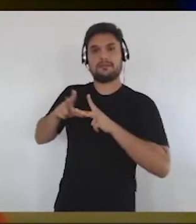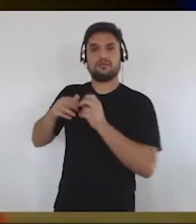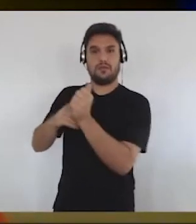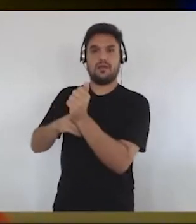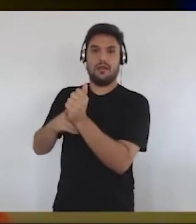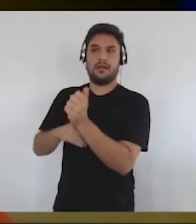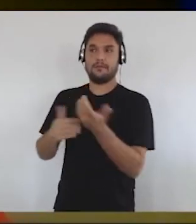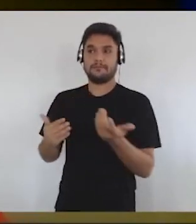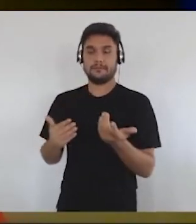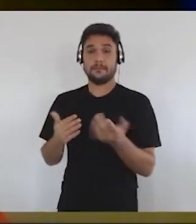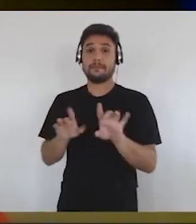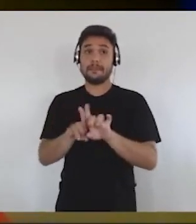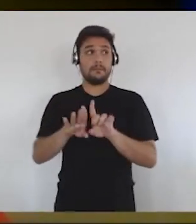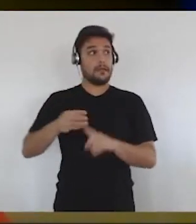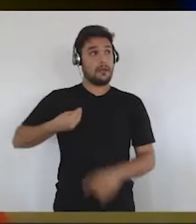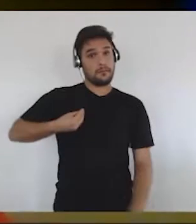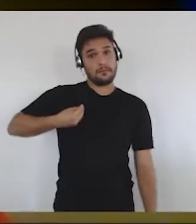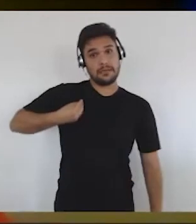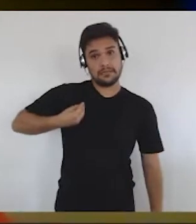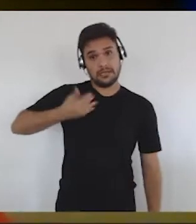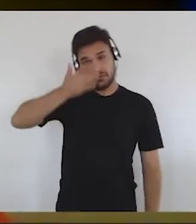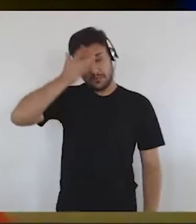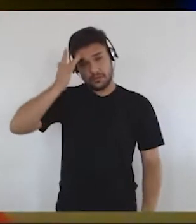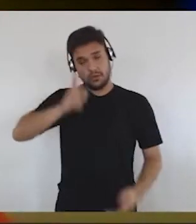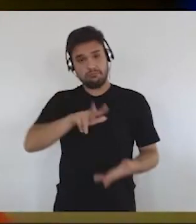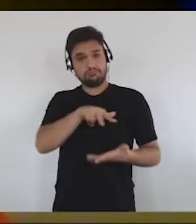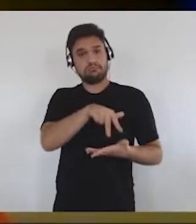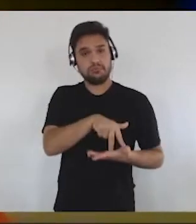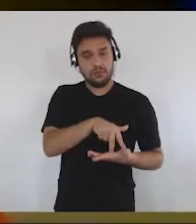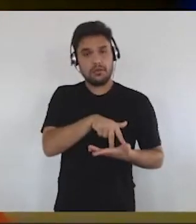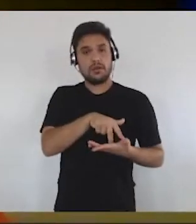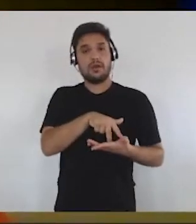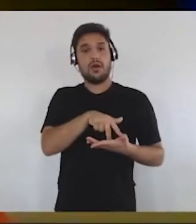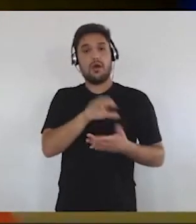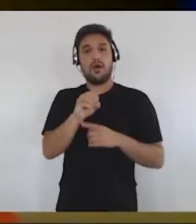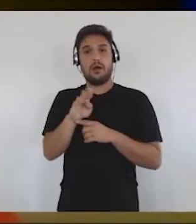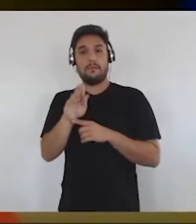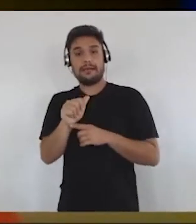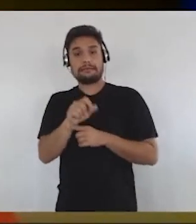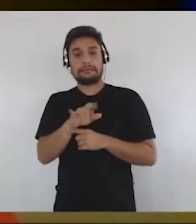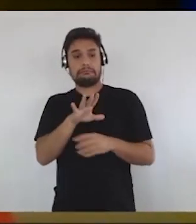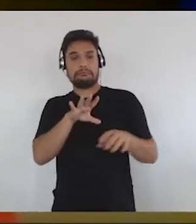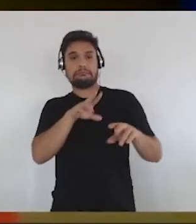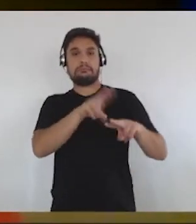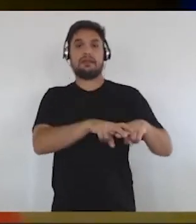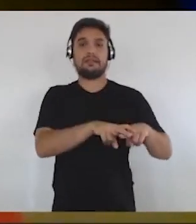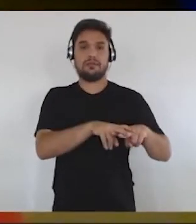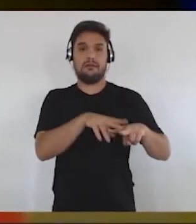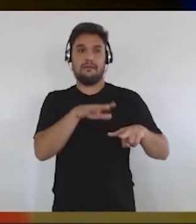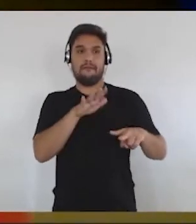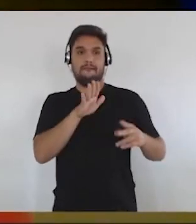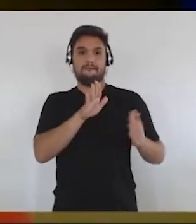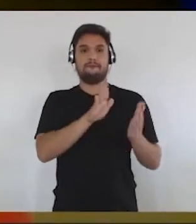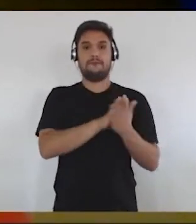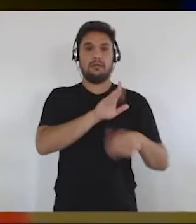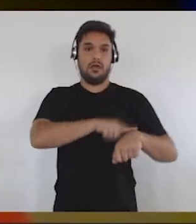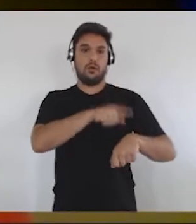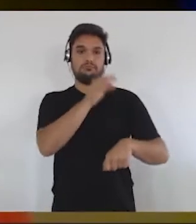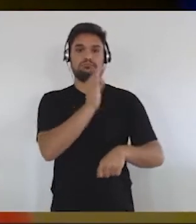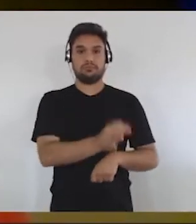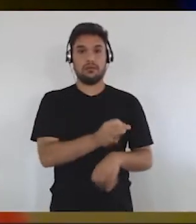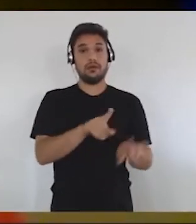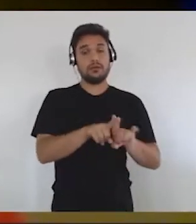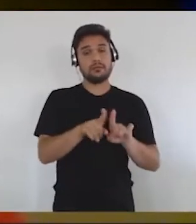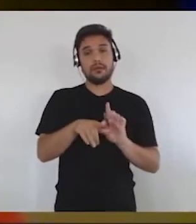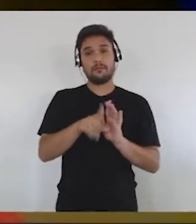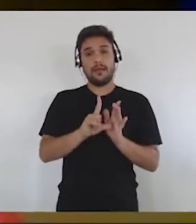presos, ter a presença de representante da OAB quando preso em flagrante, inciso 5, não ser recolhido preso antes da